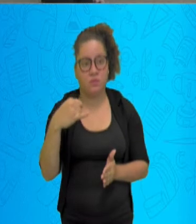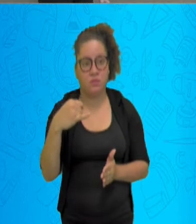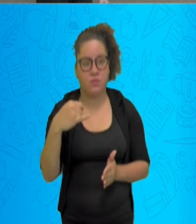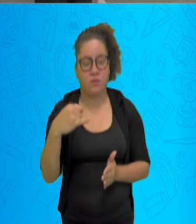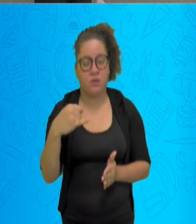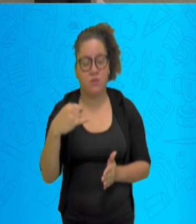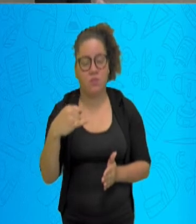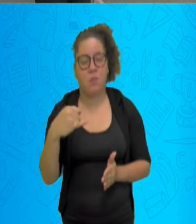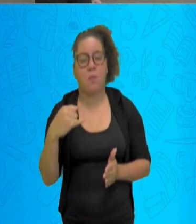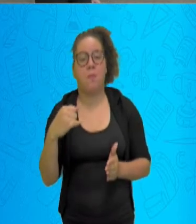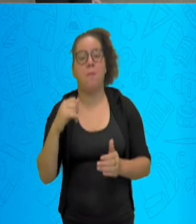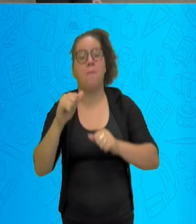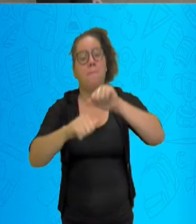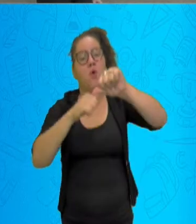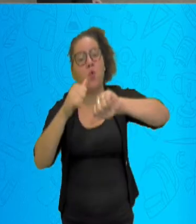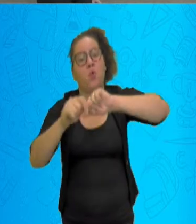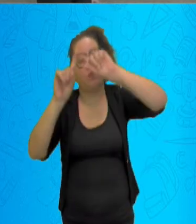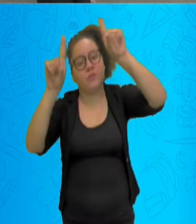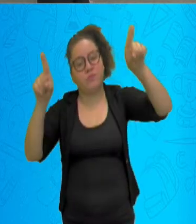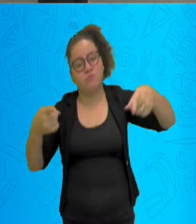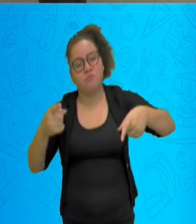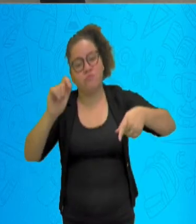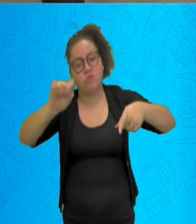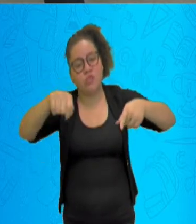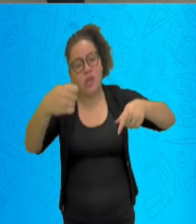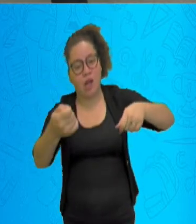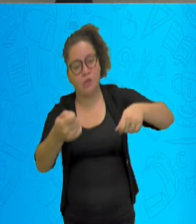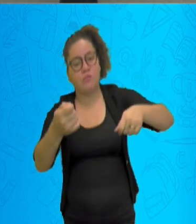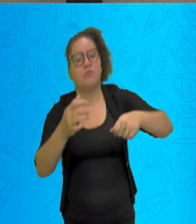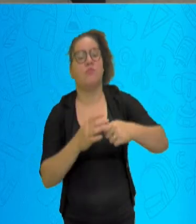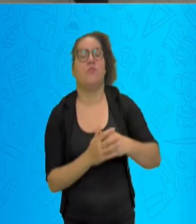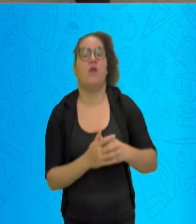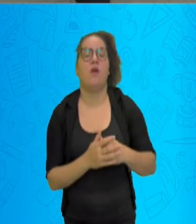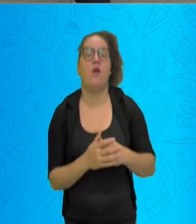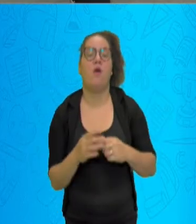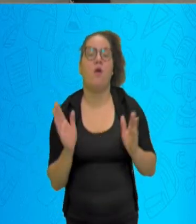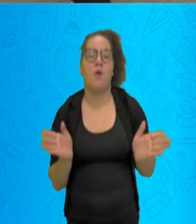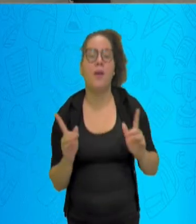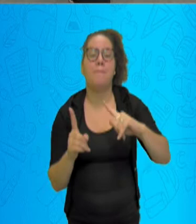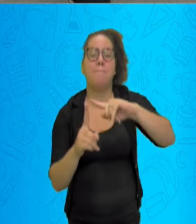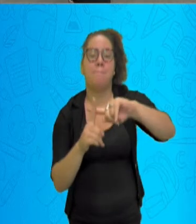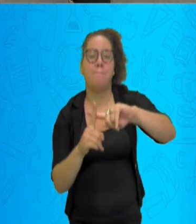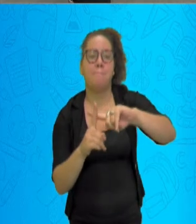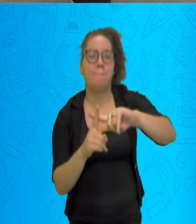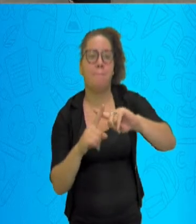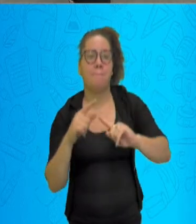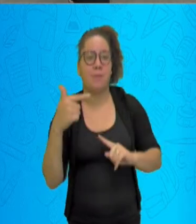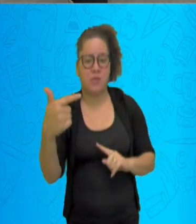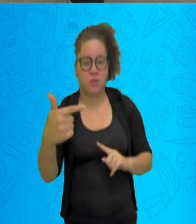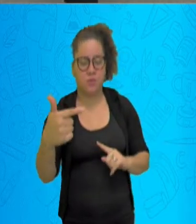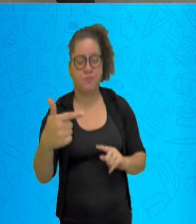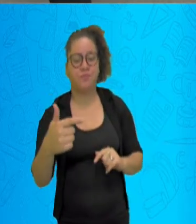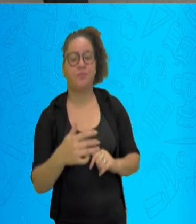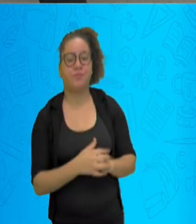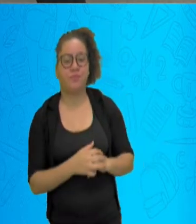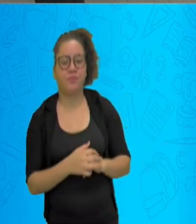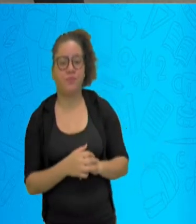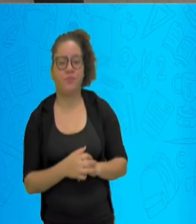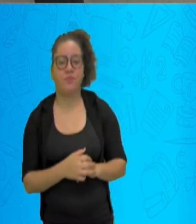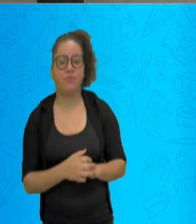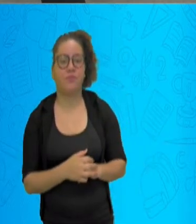antes, vou modificar o sinal do parêntese, que é menos 2, vai passar a ser mais